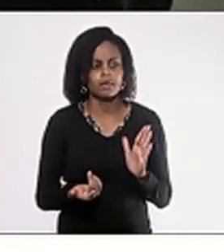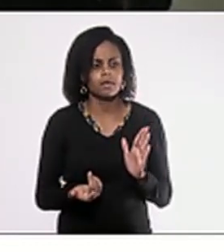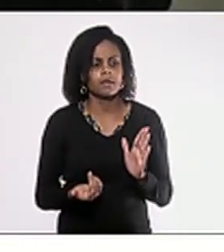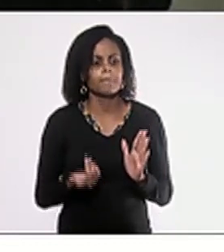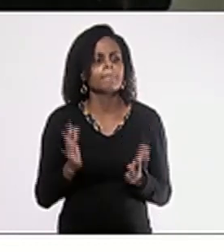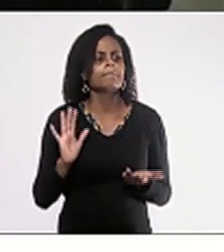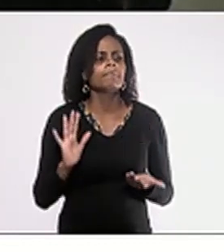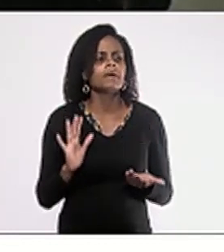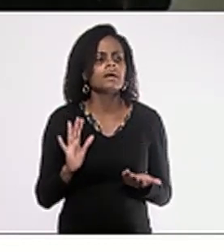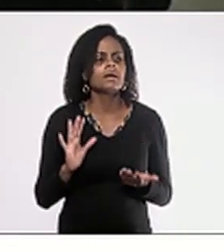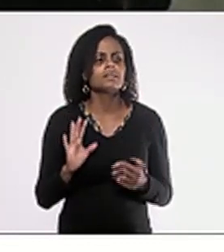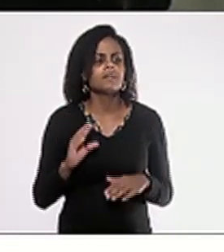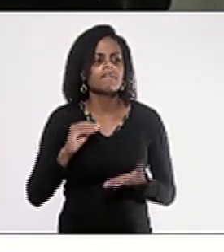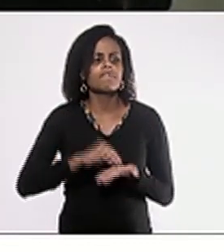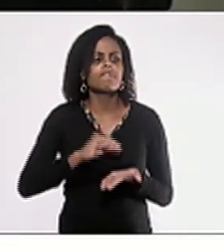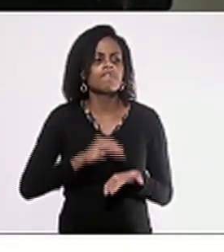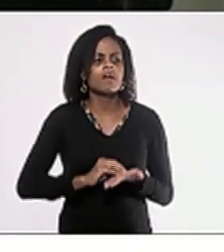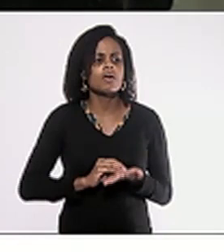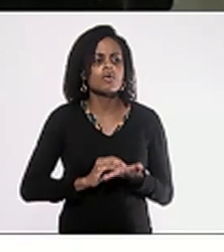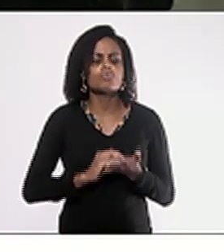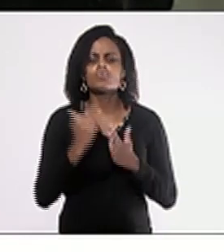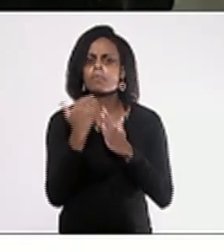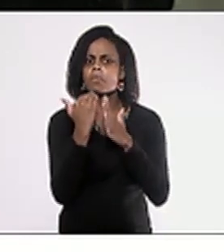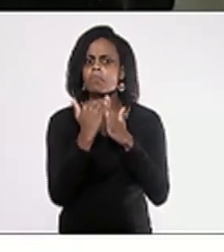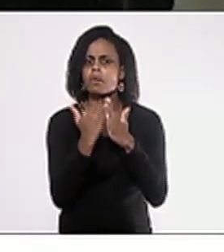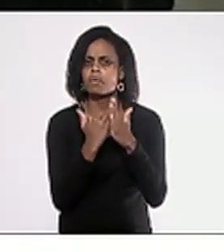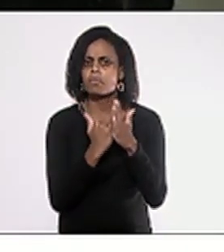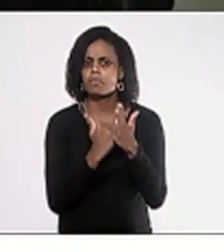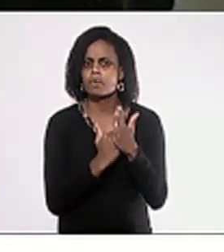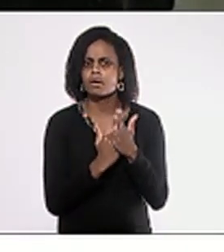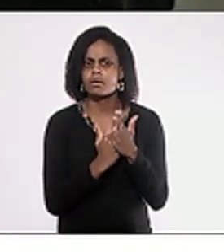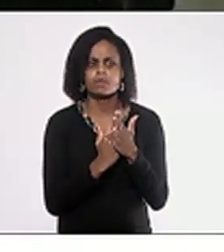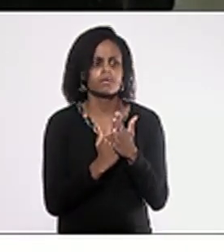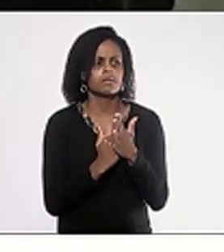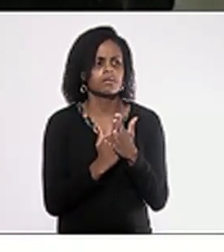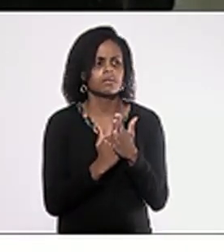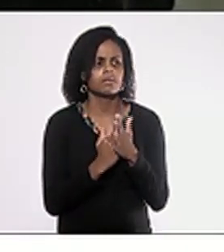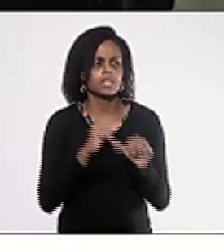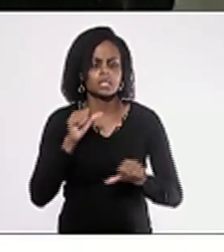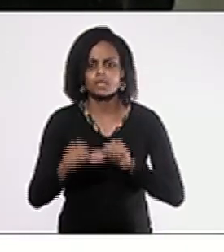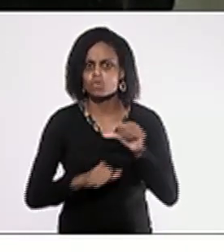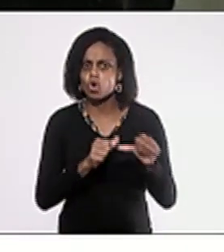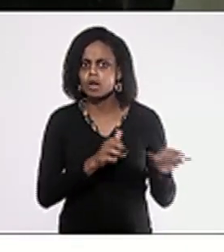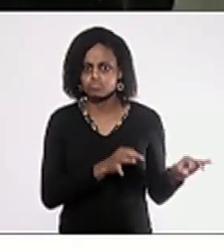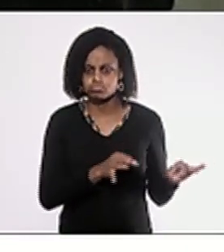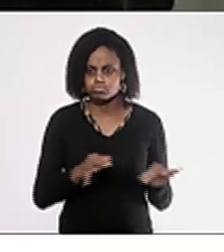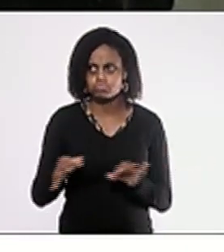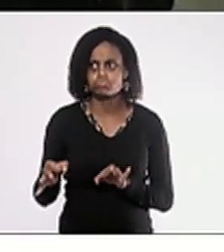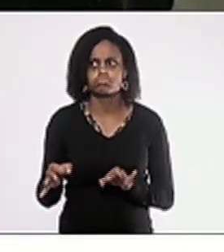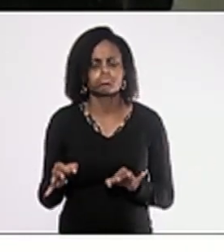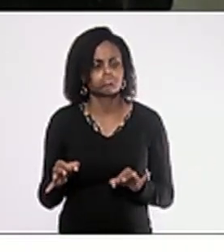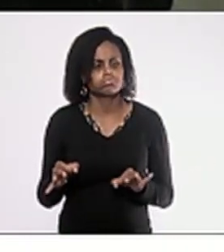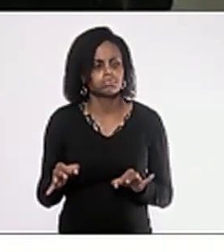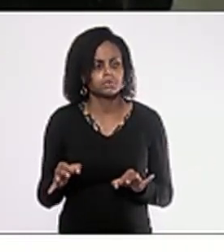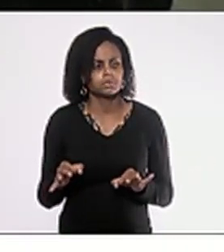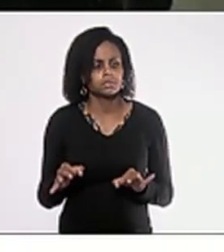mas na falta de talvez um planejamento na troca periódica